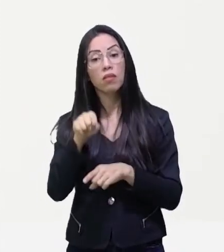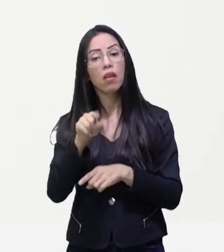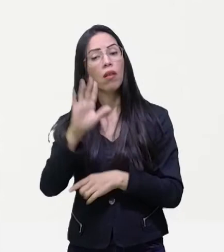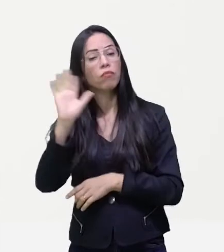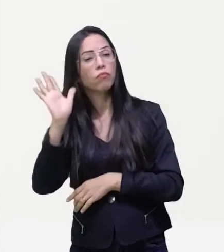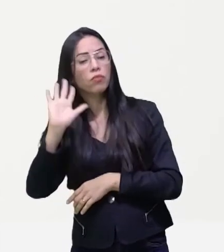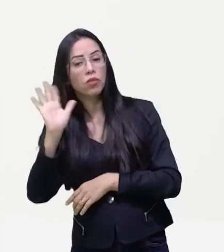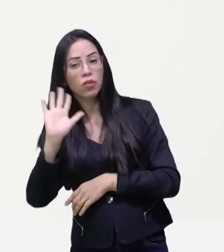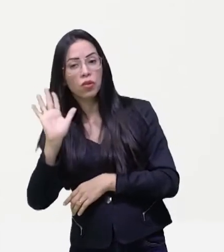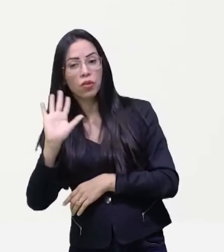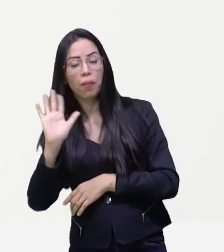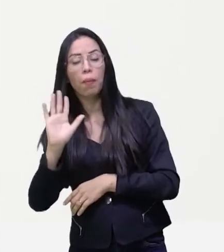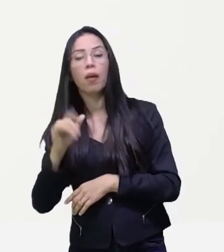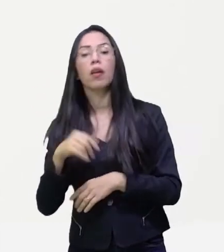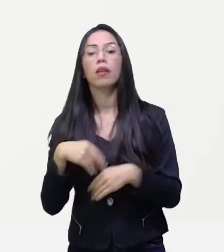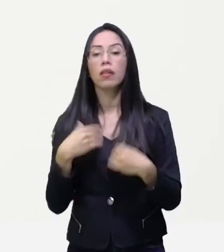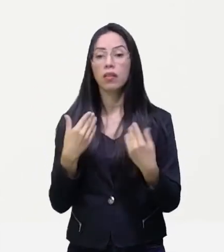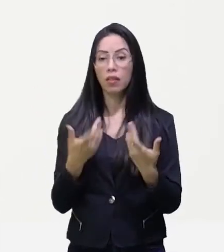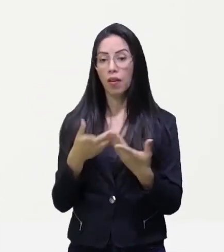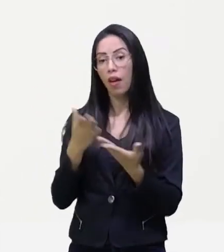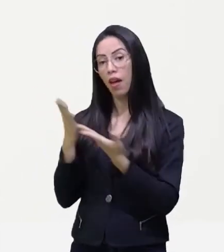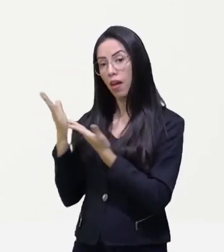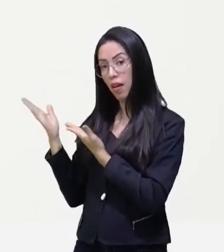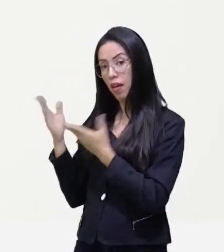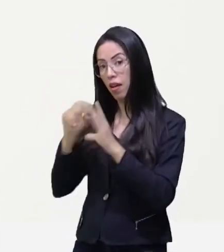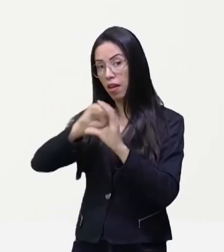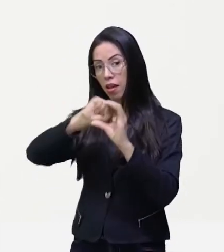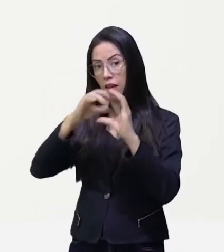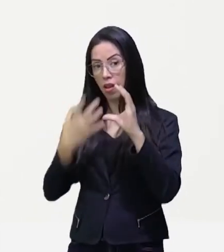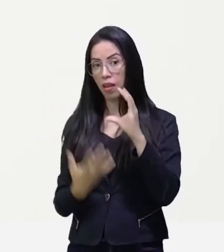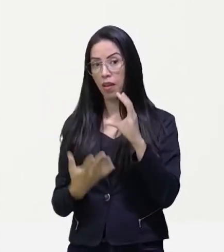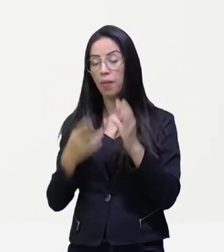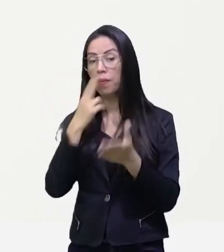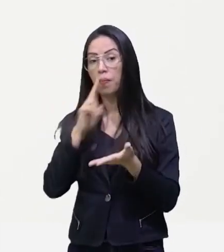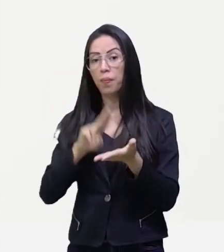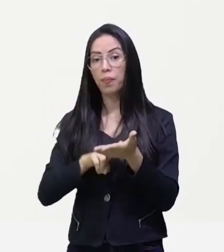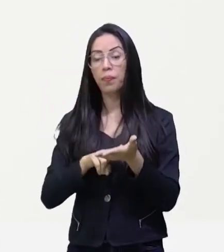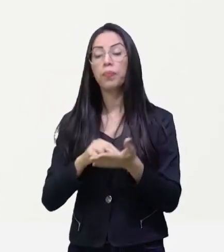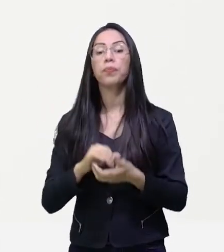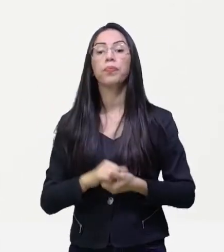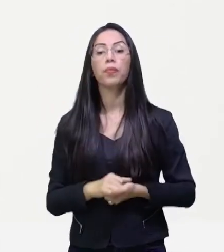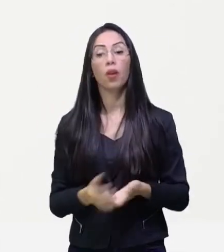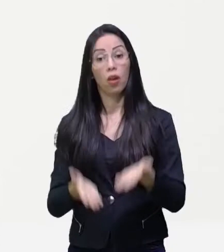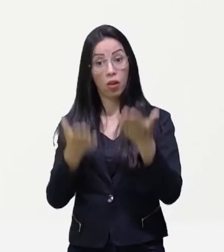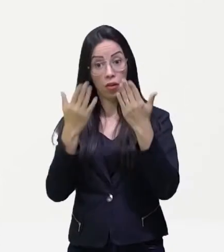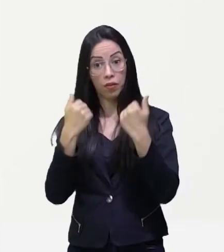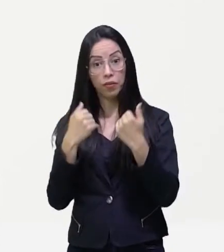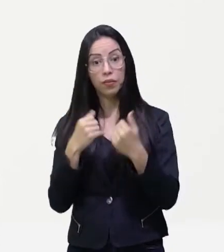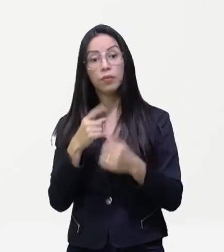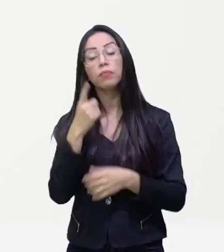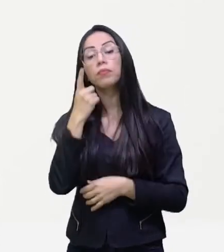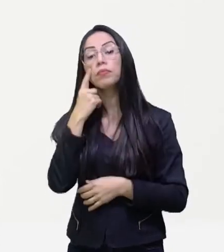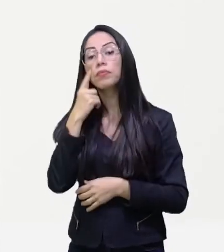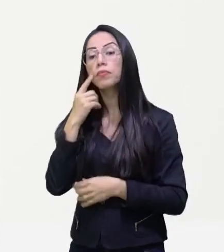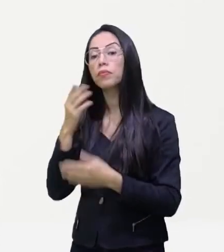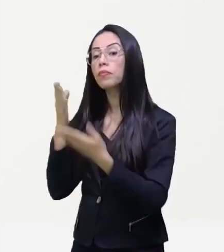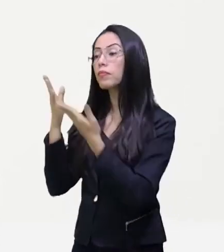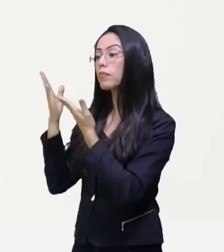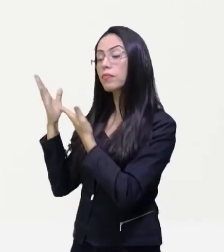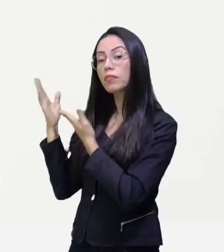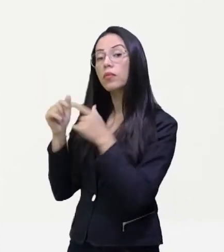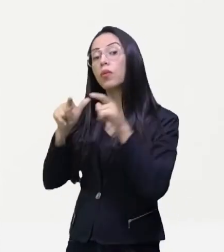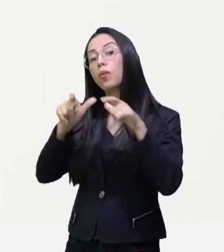Essas são as características de uma carta, ok? Vamos lá. Local,